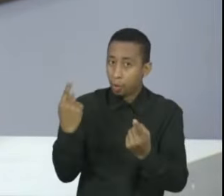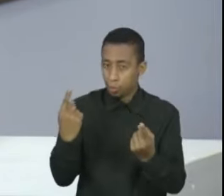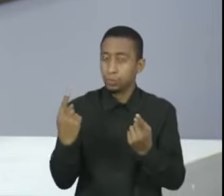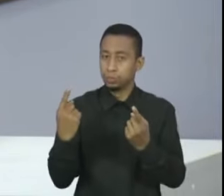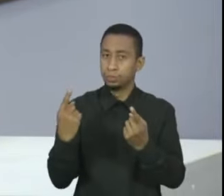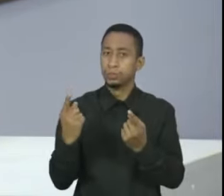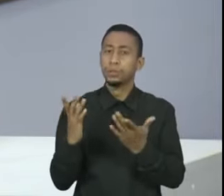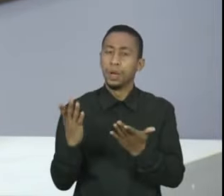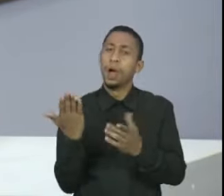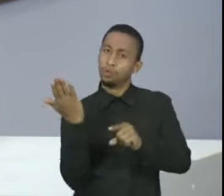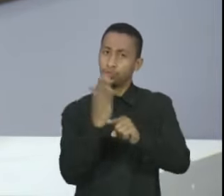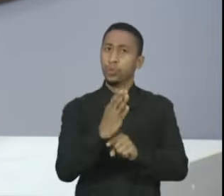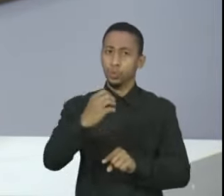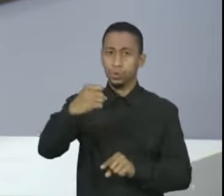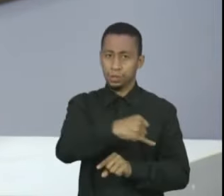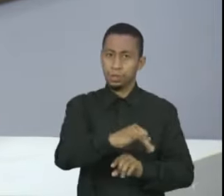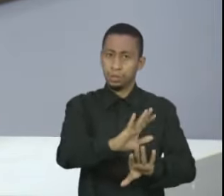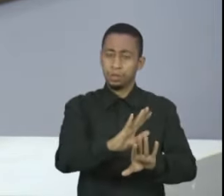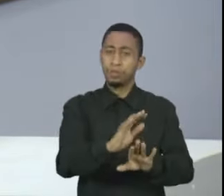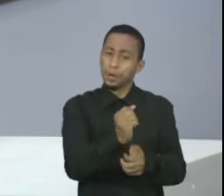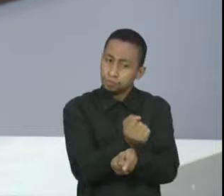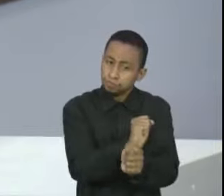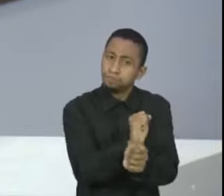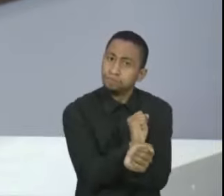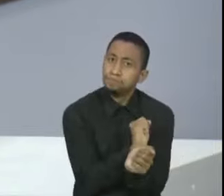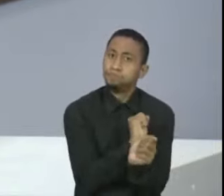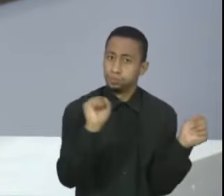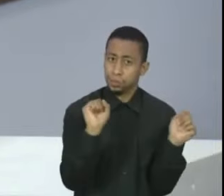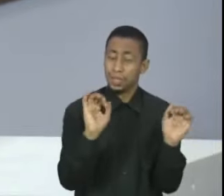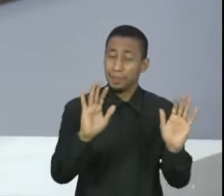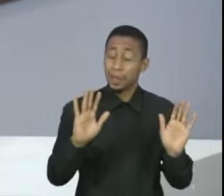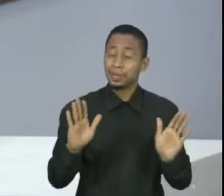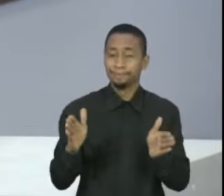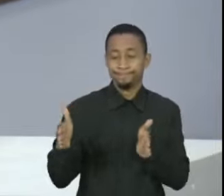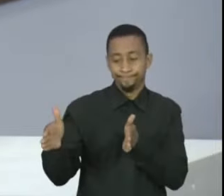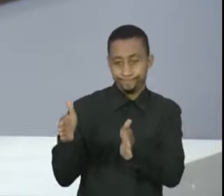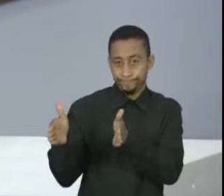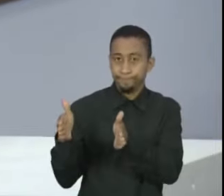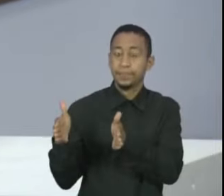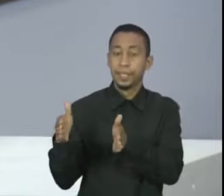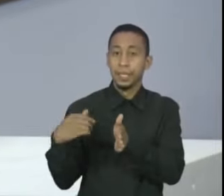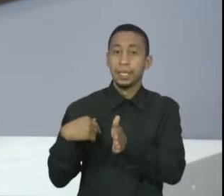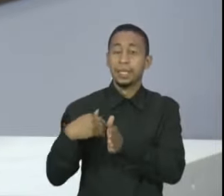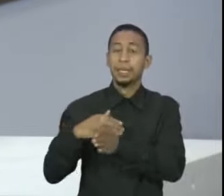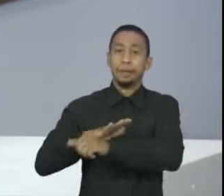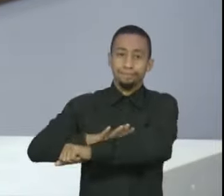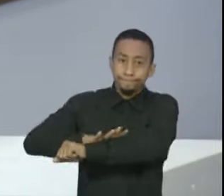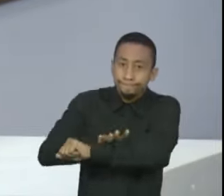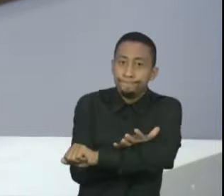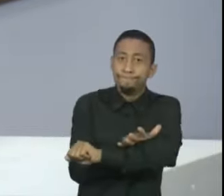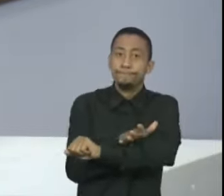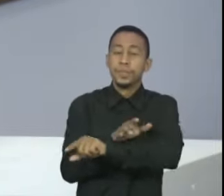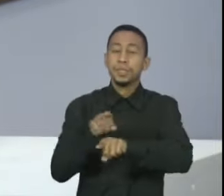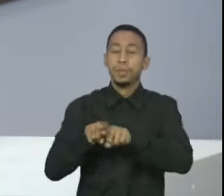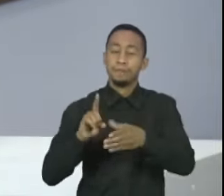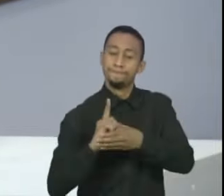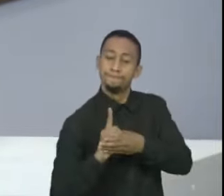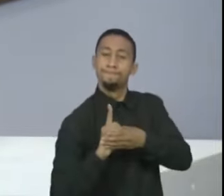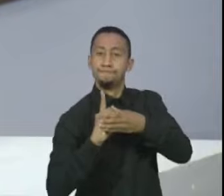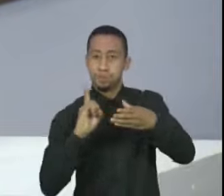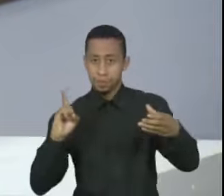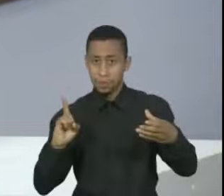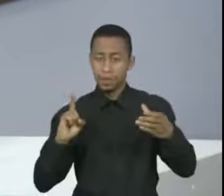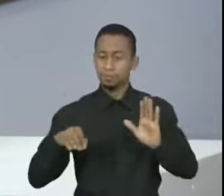e hoje pensando no racismo na exclusão em uma lista de problemas